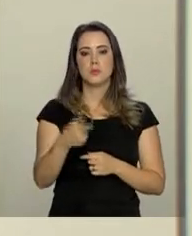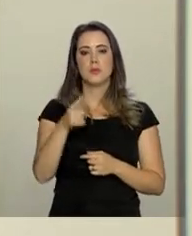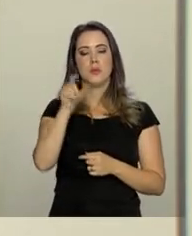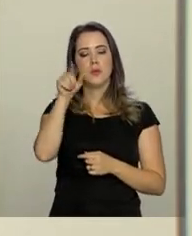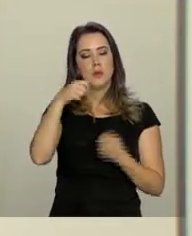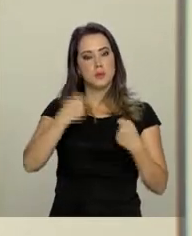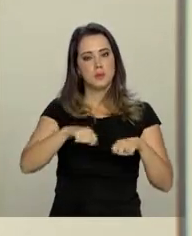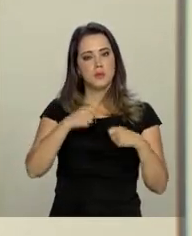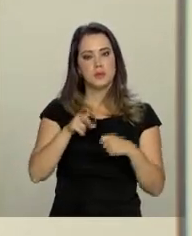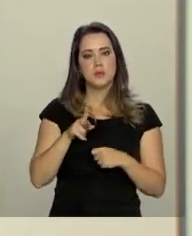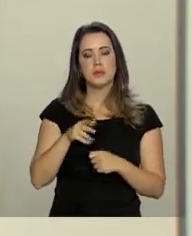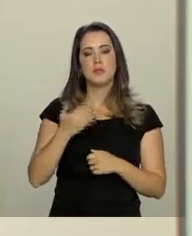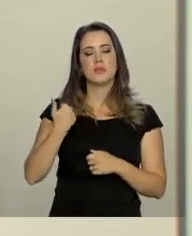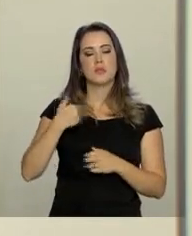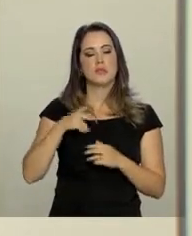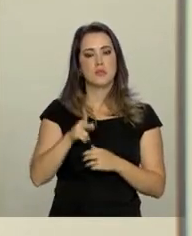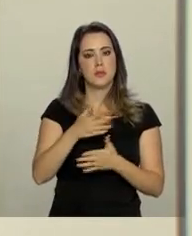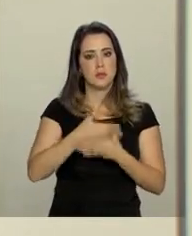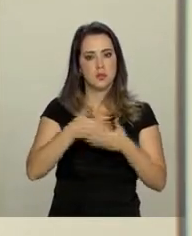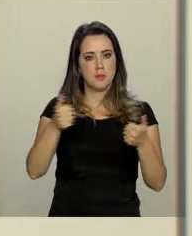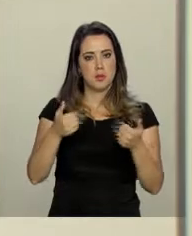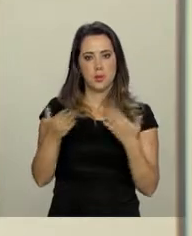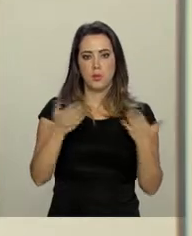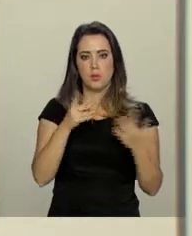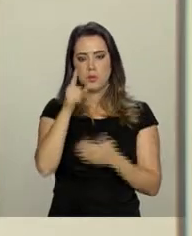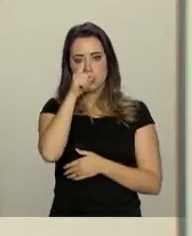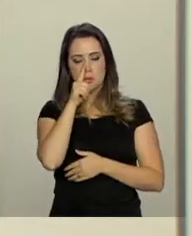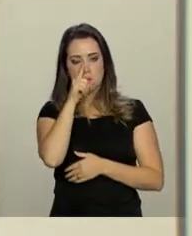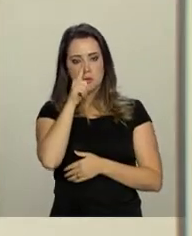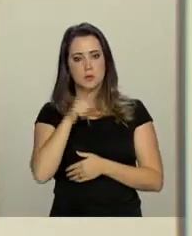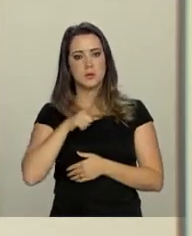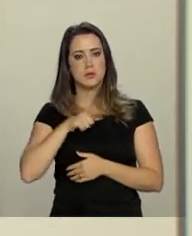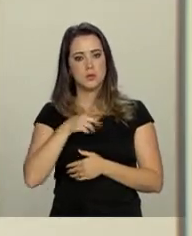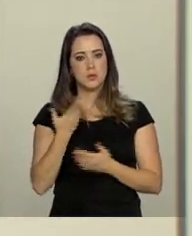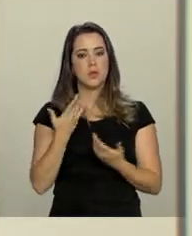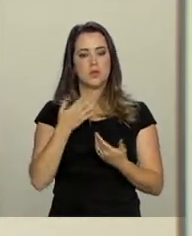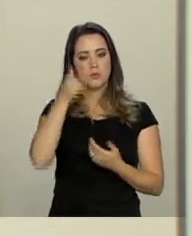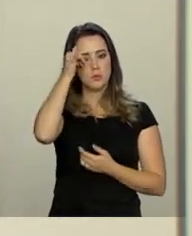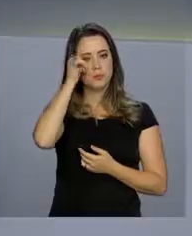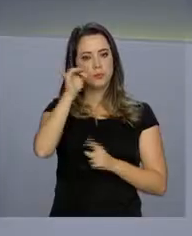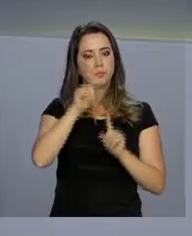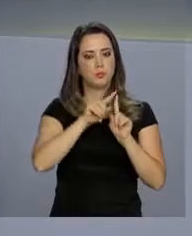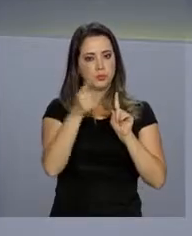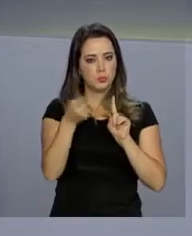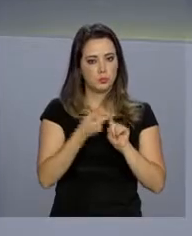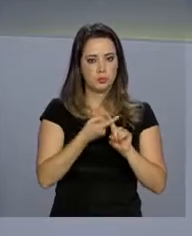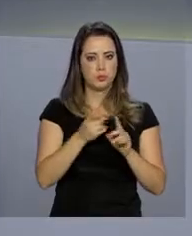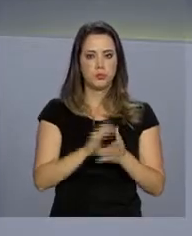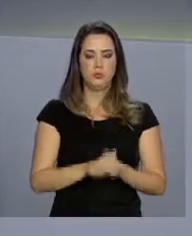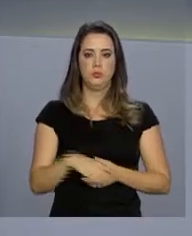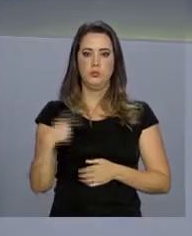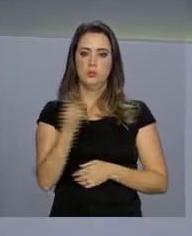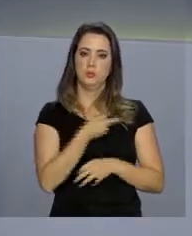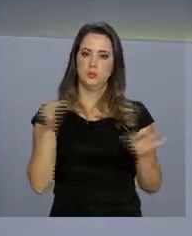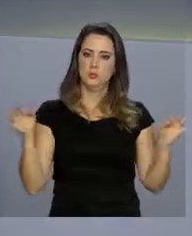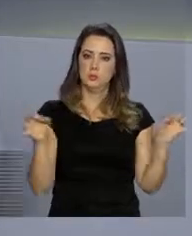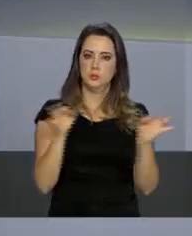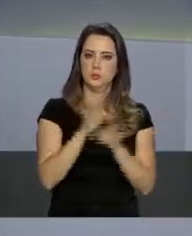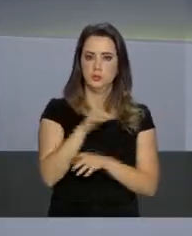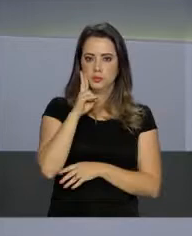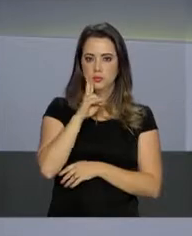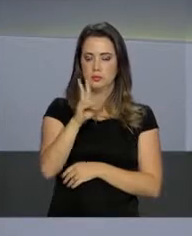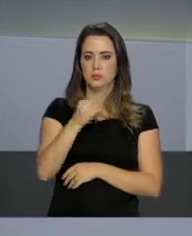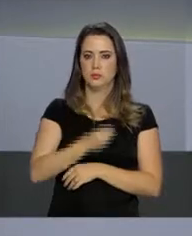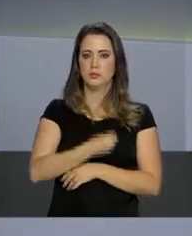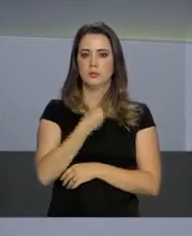método tem que ser sempre maior do que o risco ou algum risco o crescimento do possa ter nós ficamos por aqui você